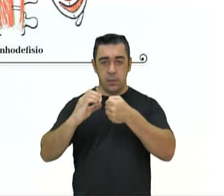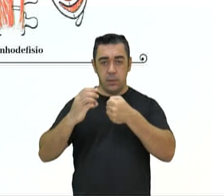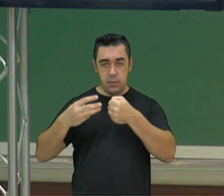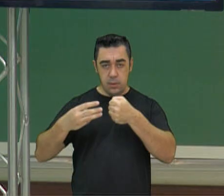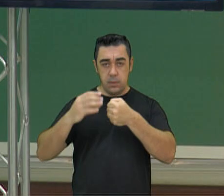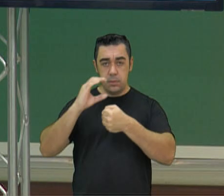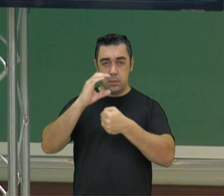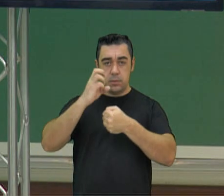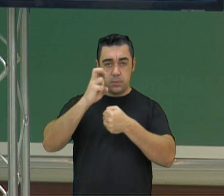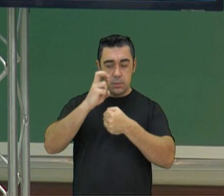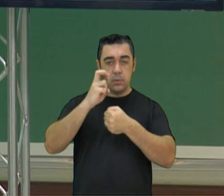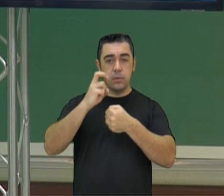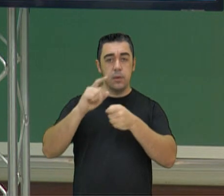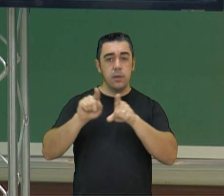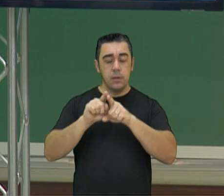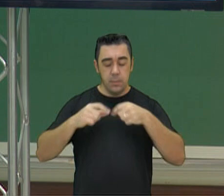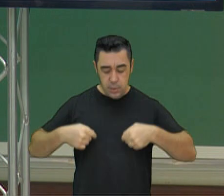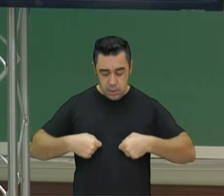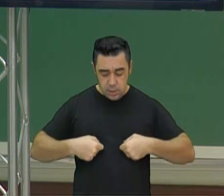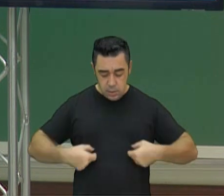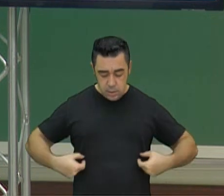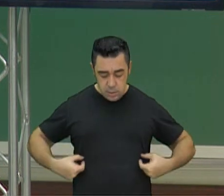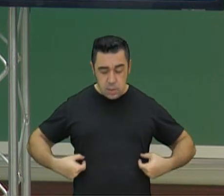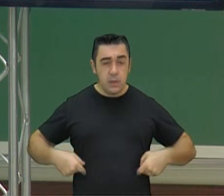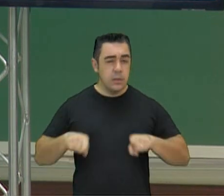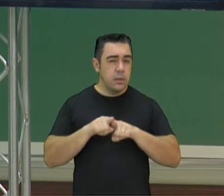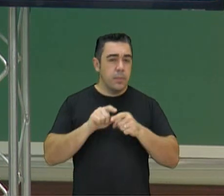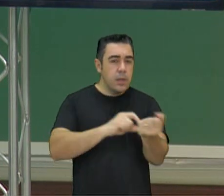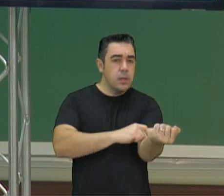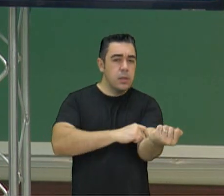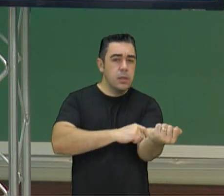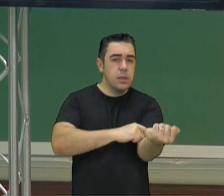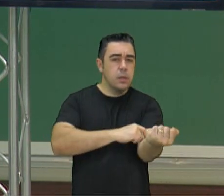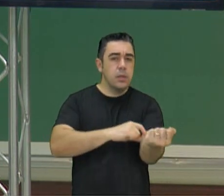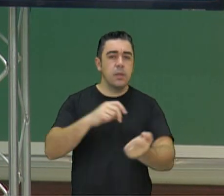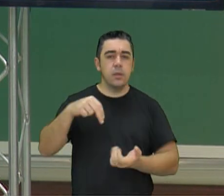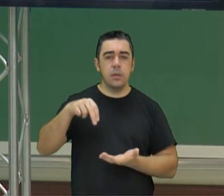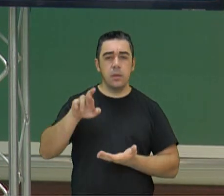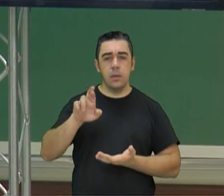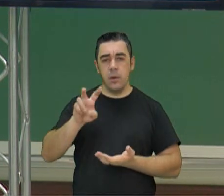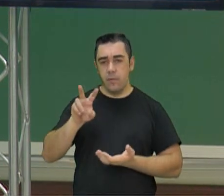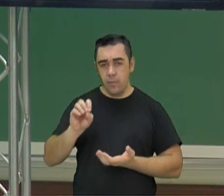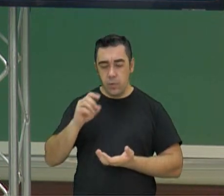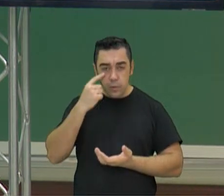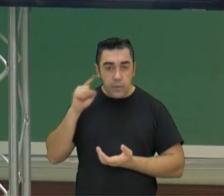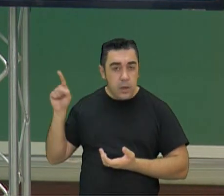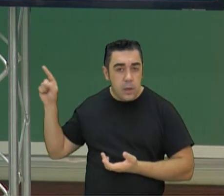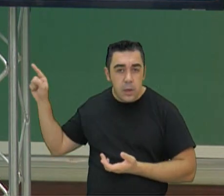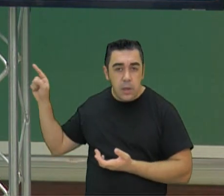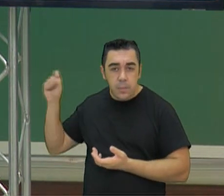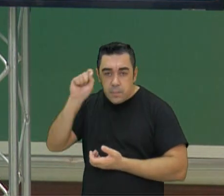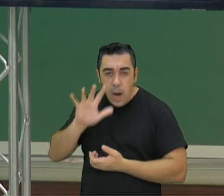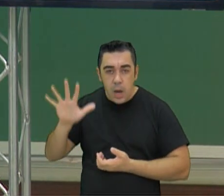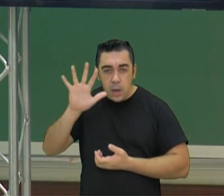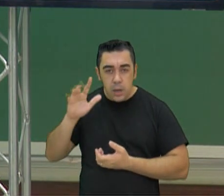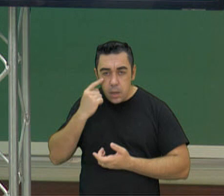últimos nervos intercostais. Então, como vocês podem ver, essa imagem aqui é o local que fica o